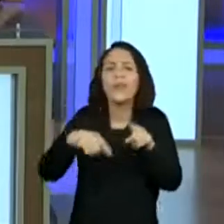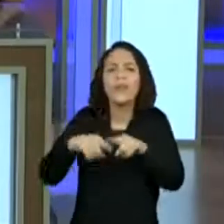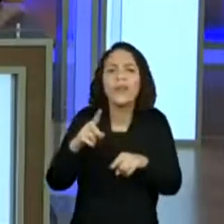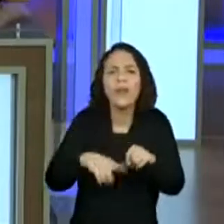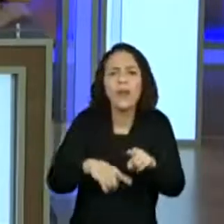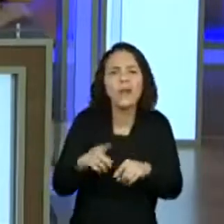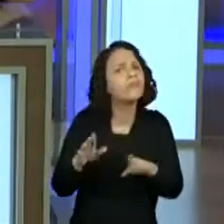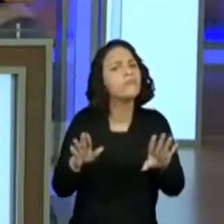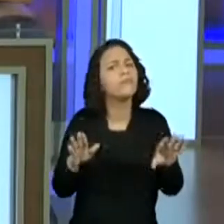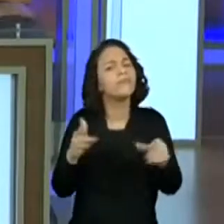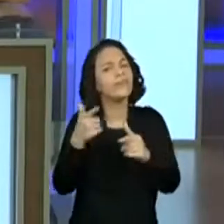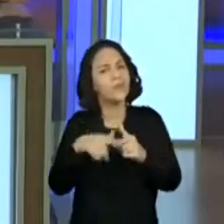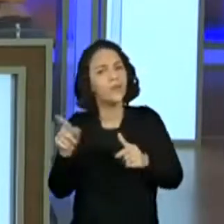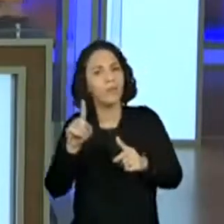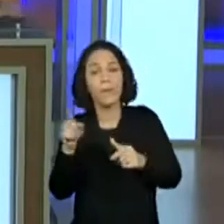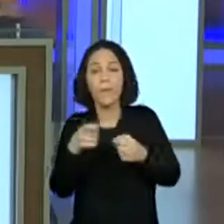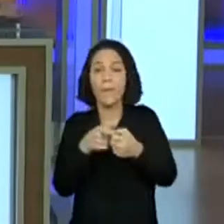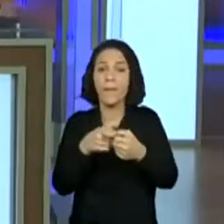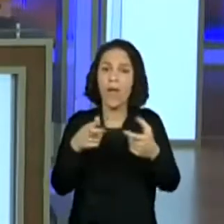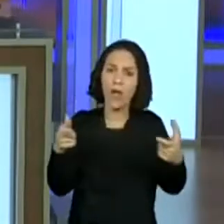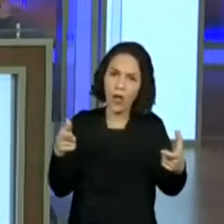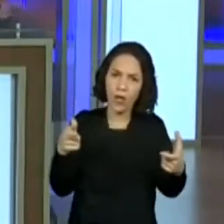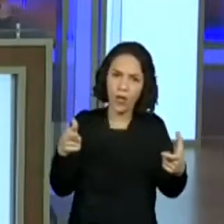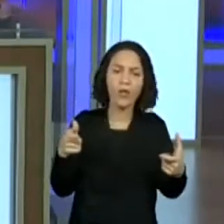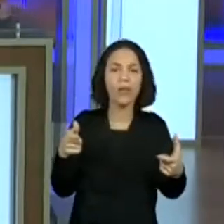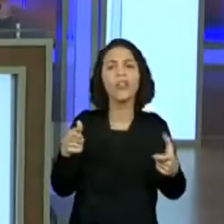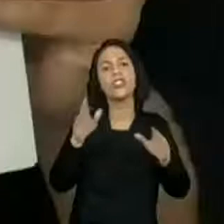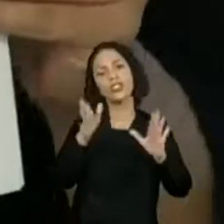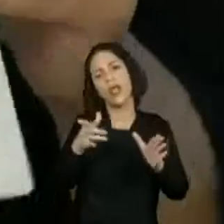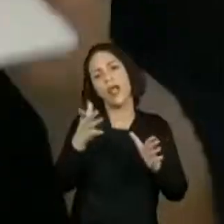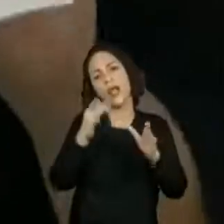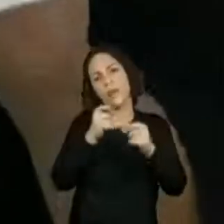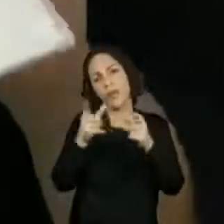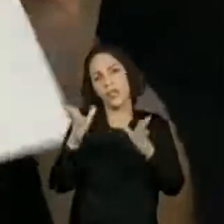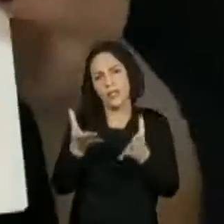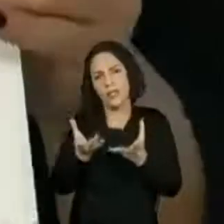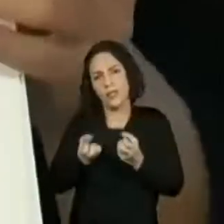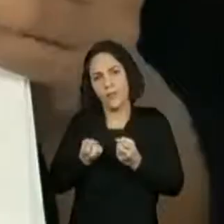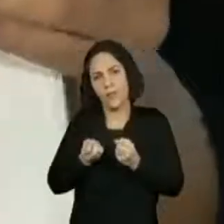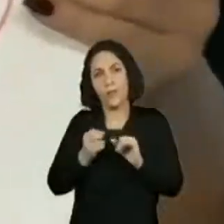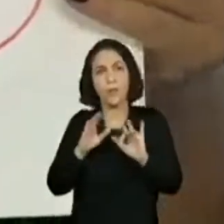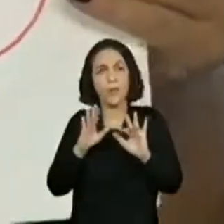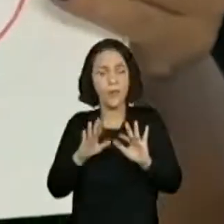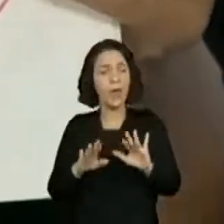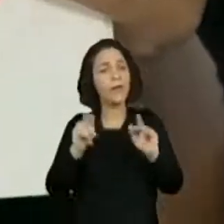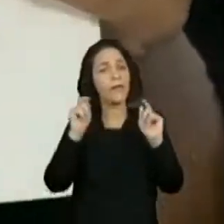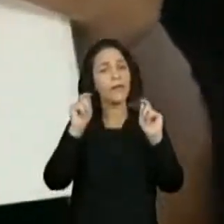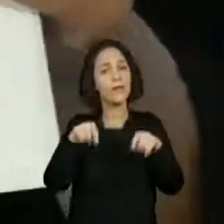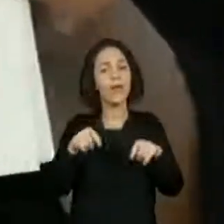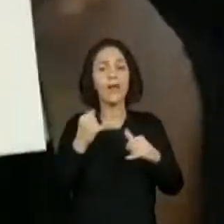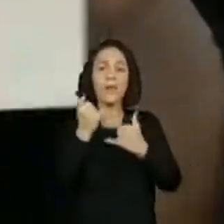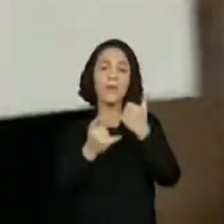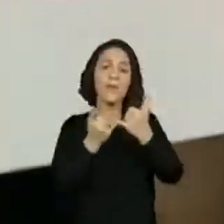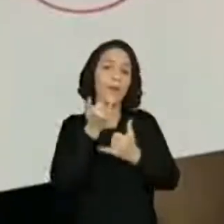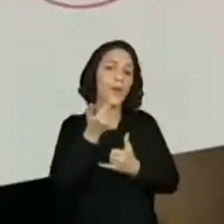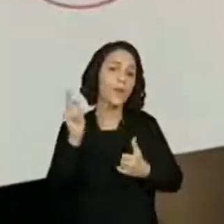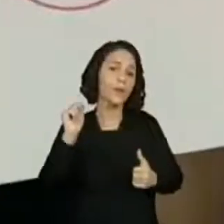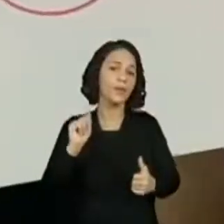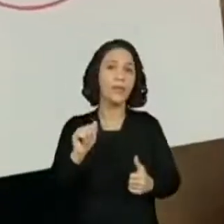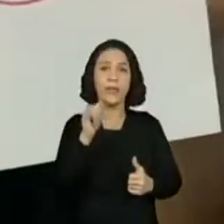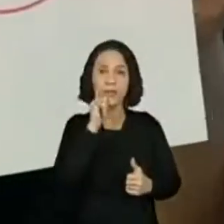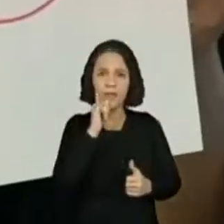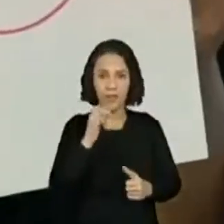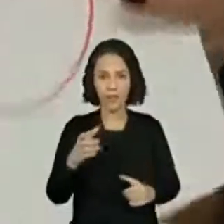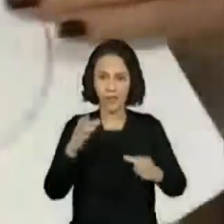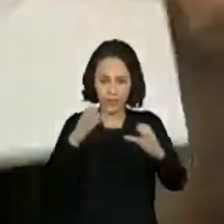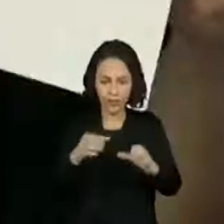material. A maioria da criançada a gente sabe que já está com o material. Mas dá para fazer um outro joguinho. Faço os